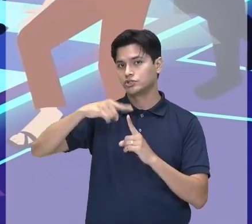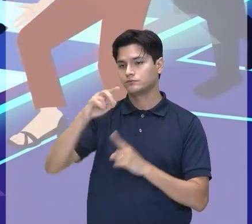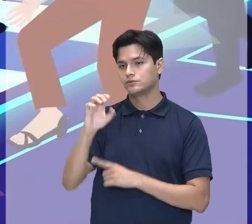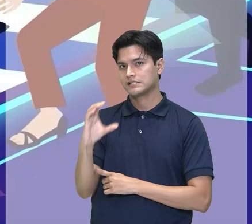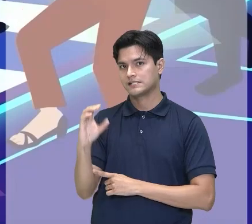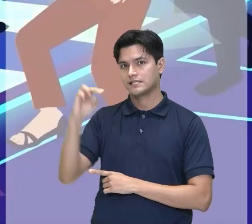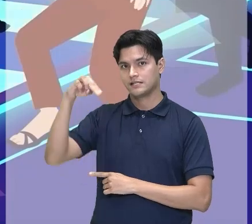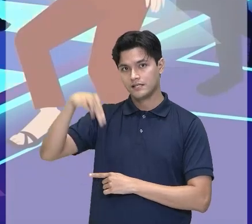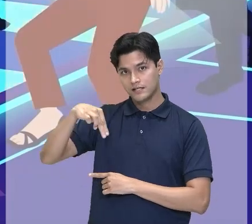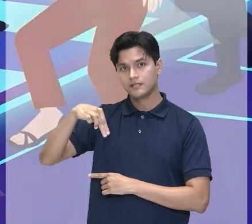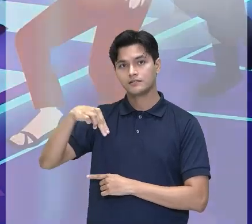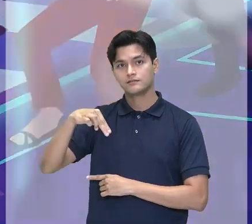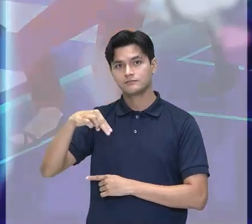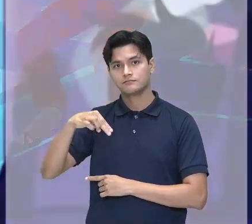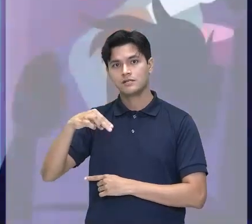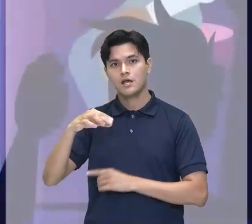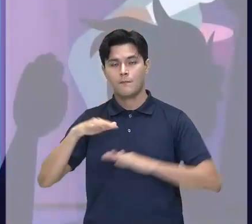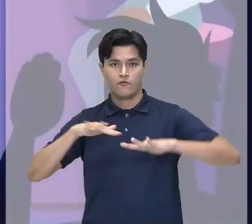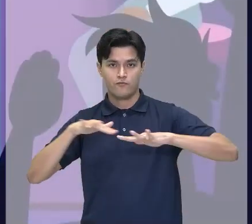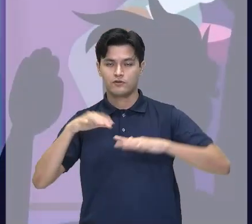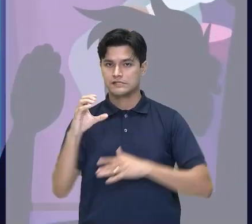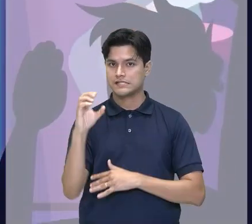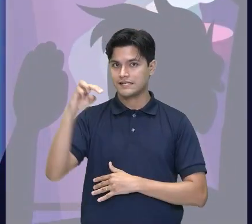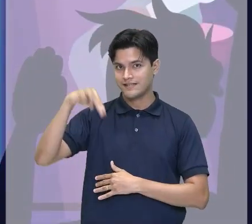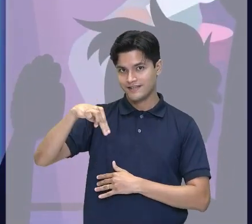em movimento.